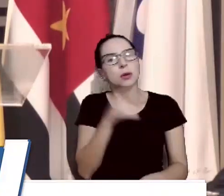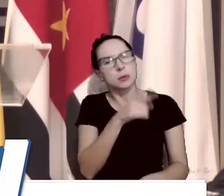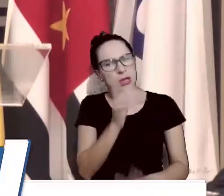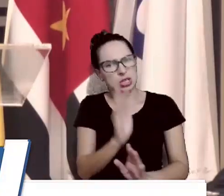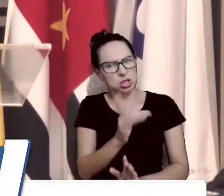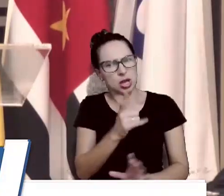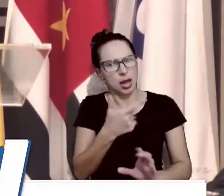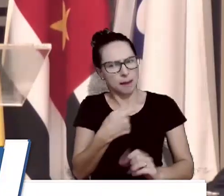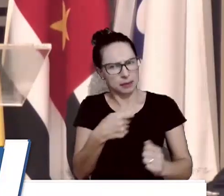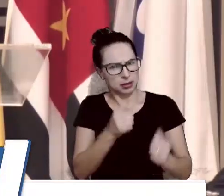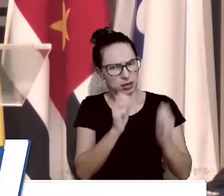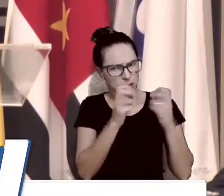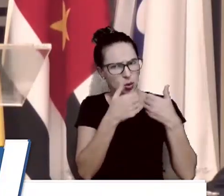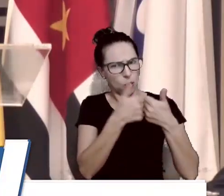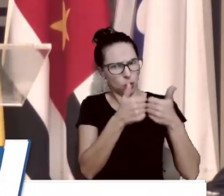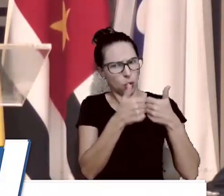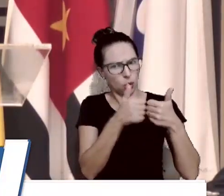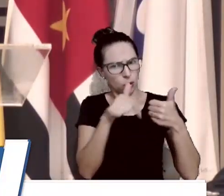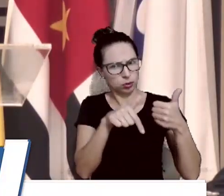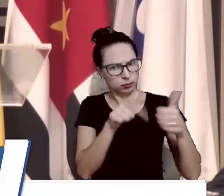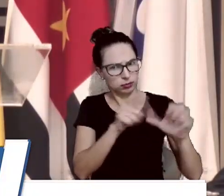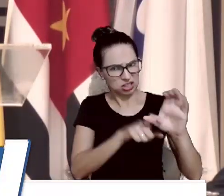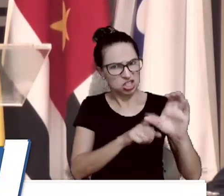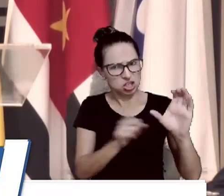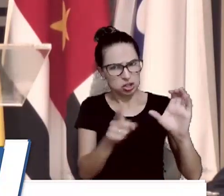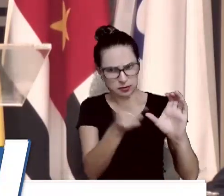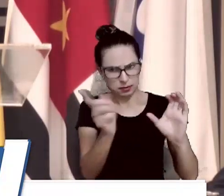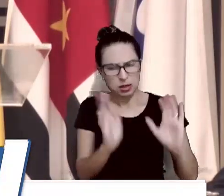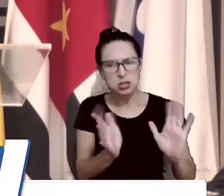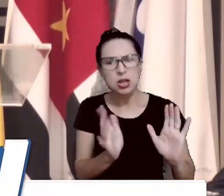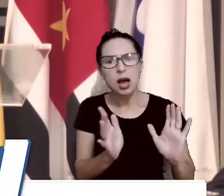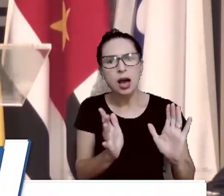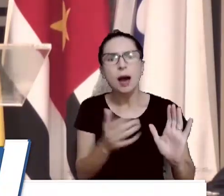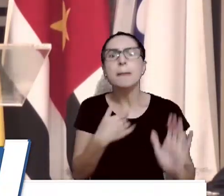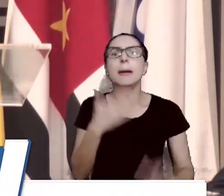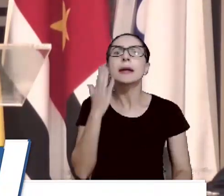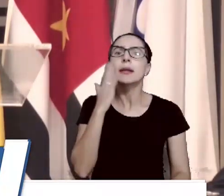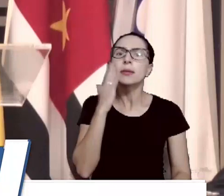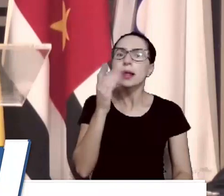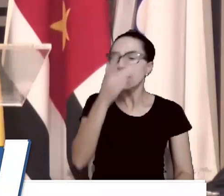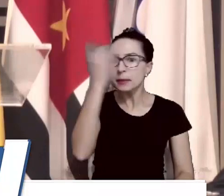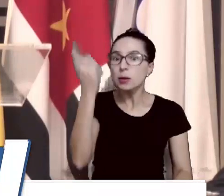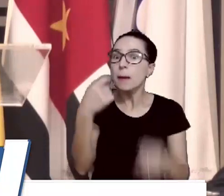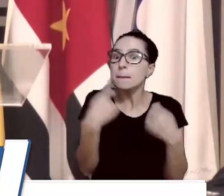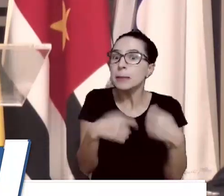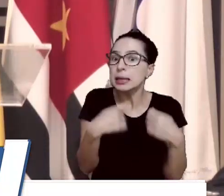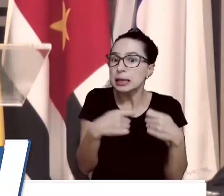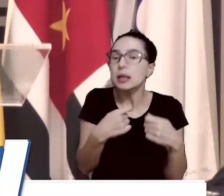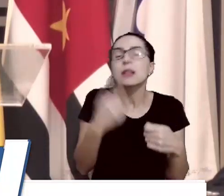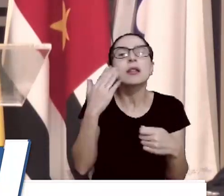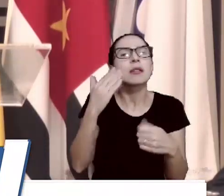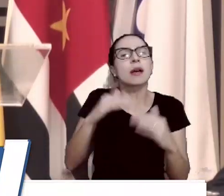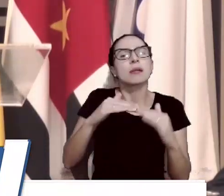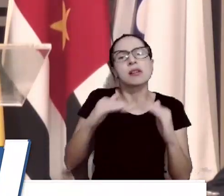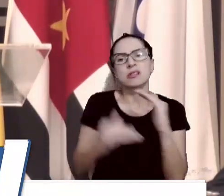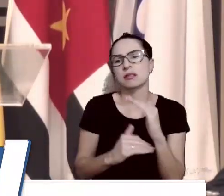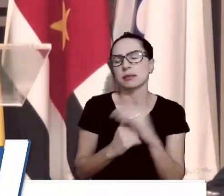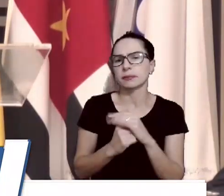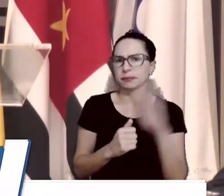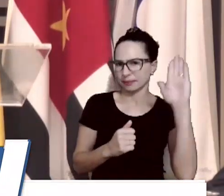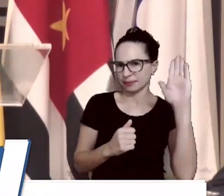do transporte público aqui na nossa cidade. Mas eu sei que quem depende entende a precariedade desse transporte. Parte, por